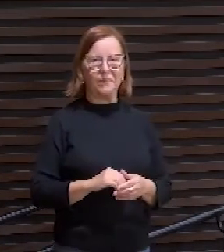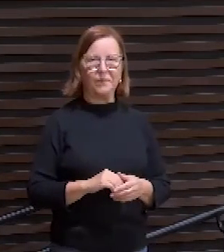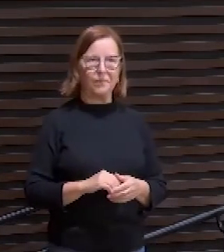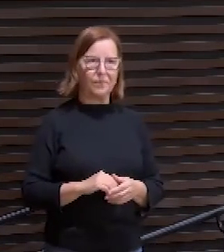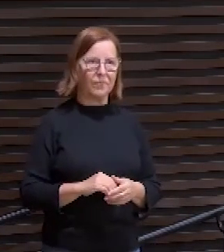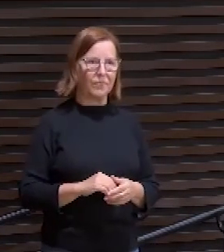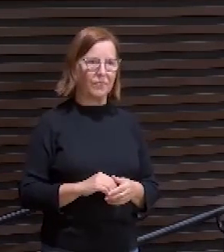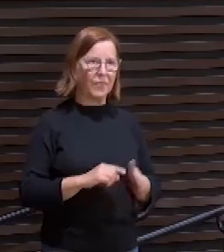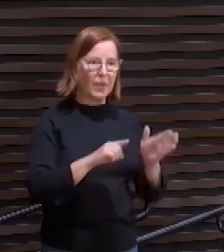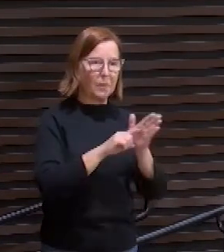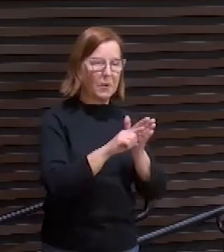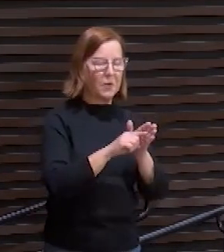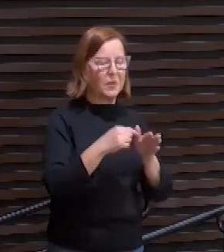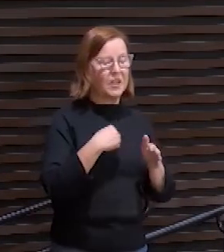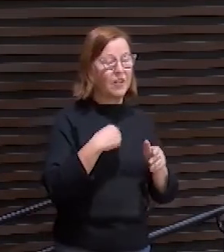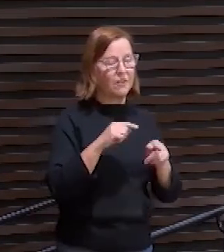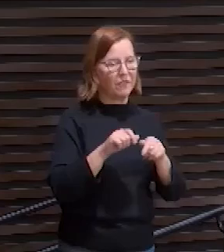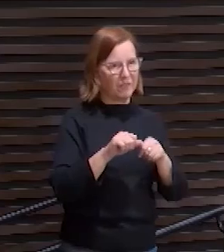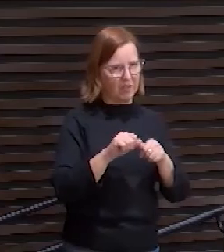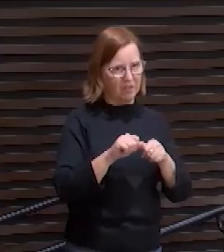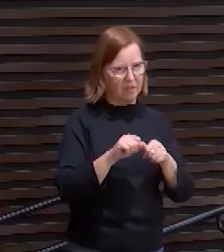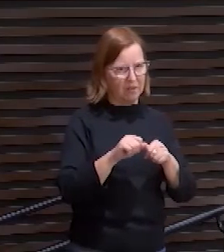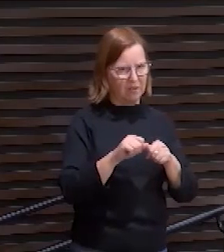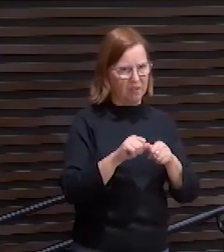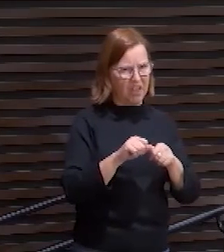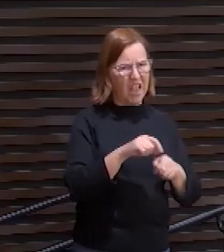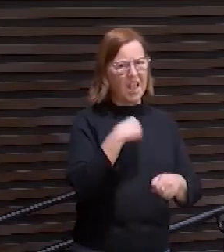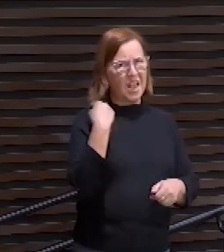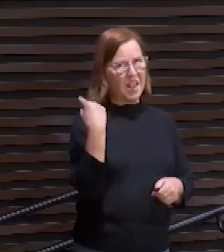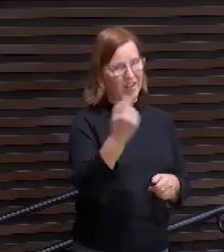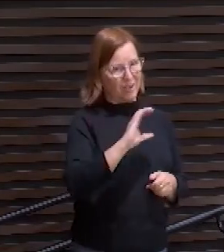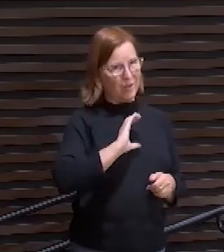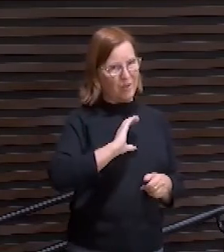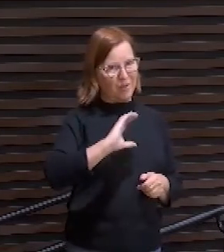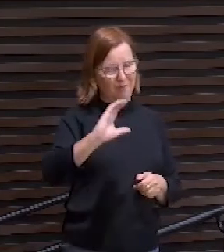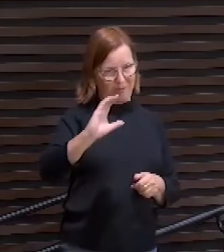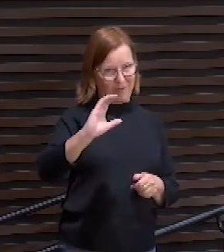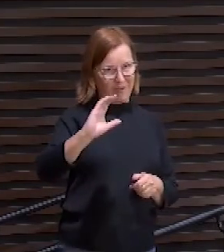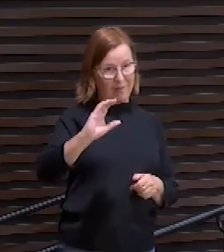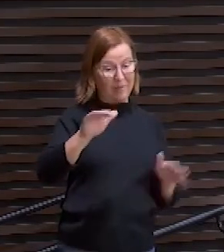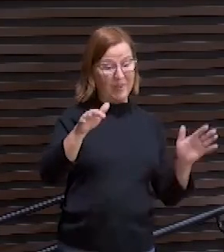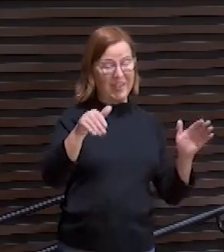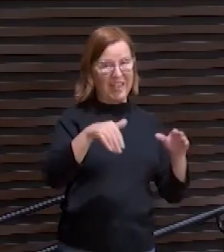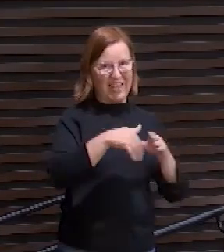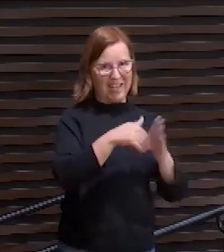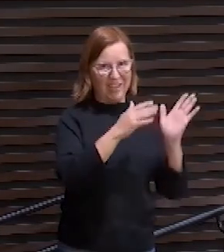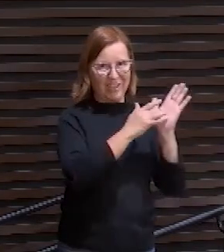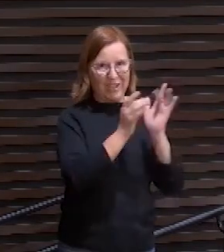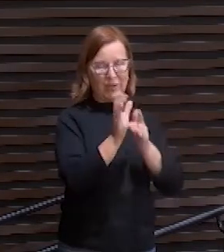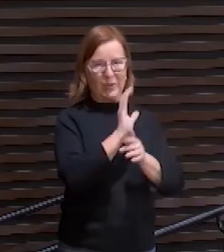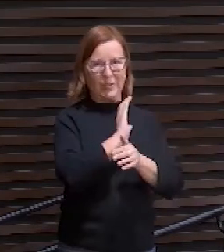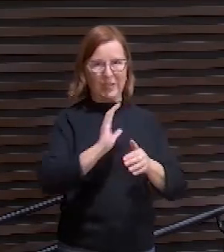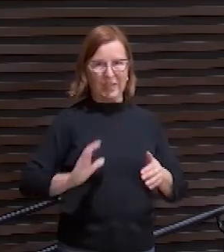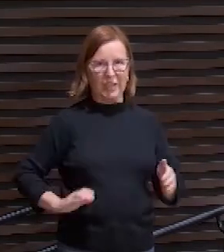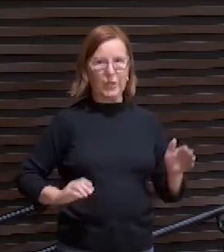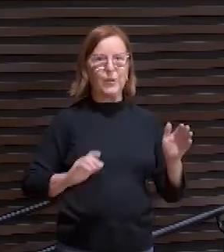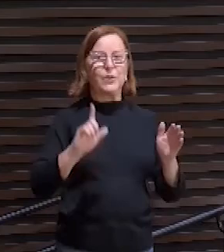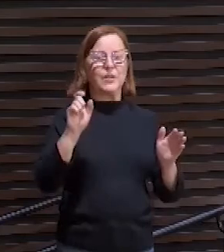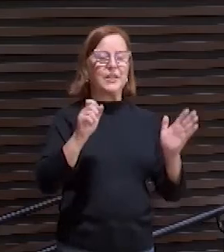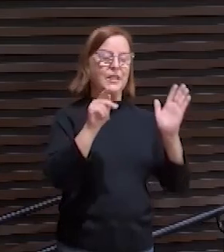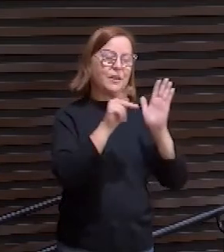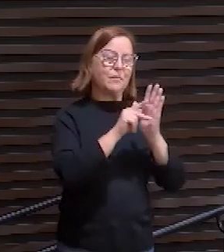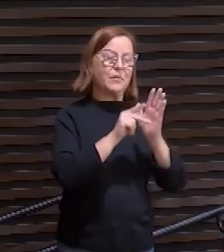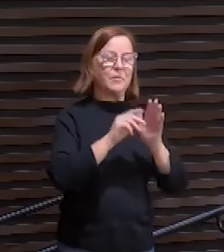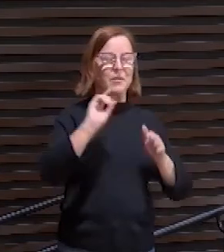E a pergunta que eu faço é: será que nós confiamos em Jesus Cristo como o próprio Deus? Será que realmente cremos que a salvação é pela